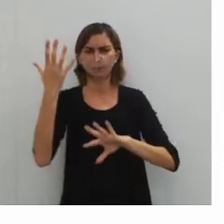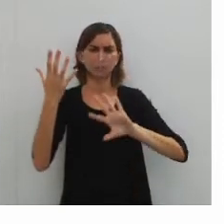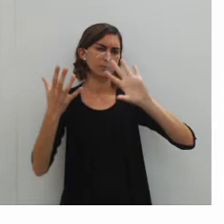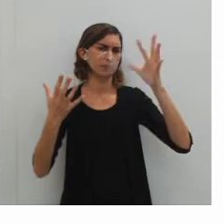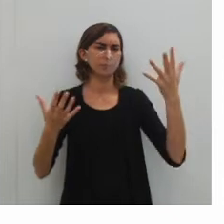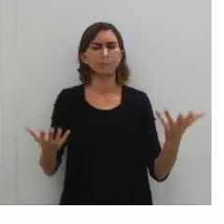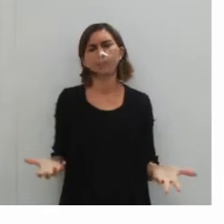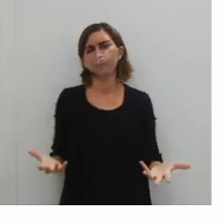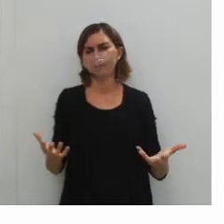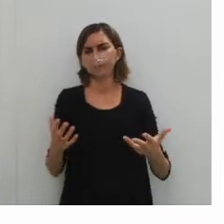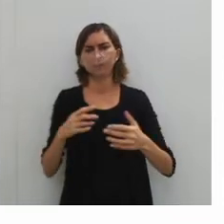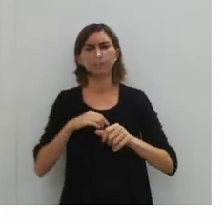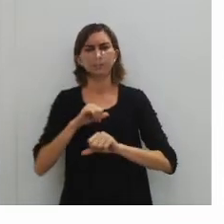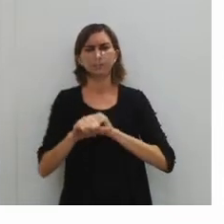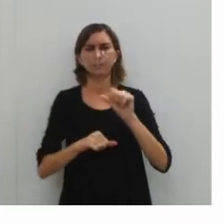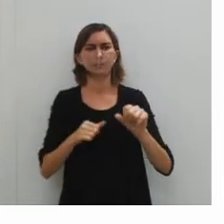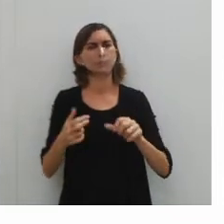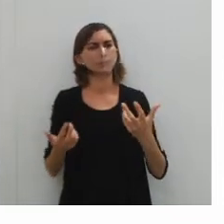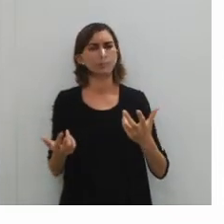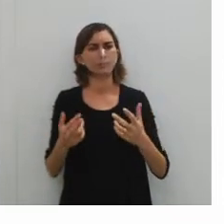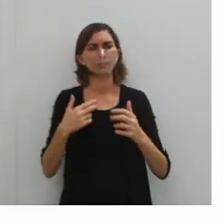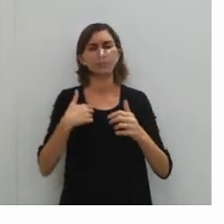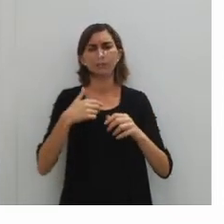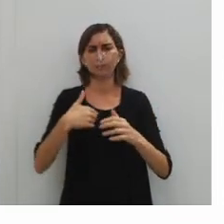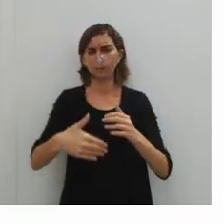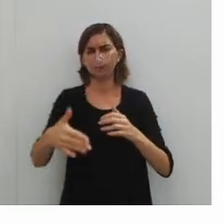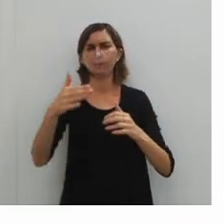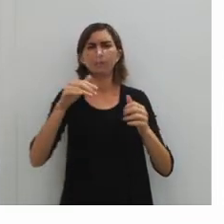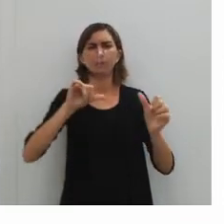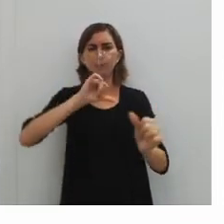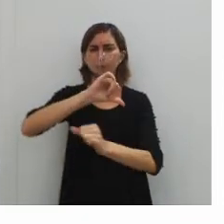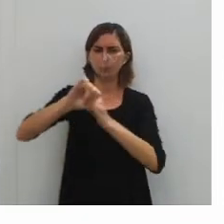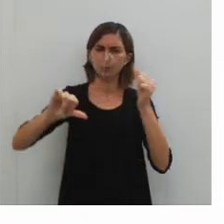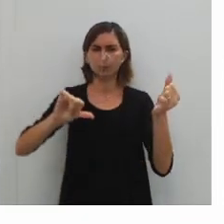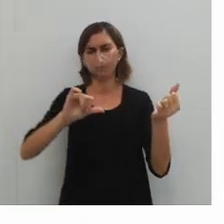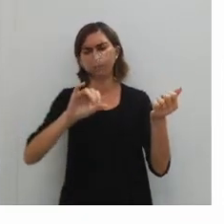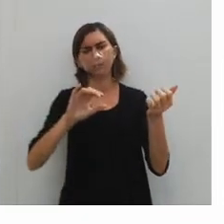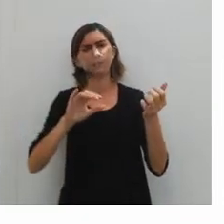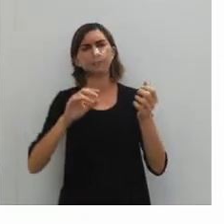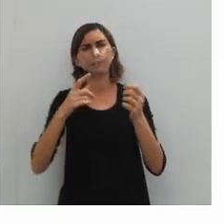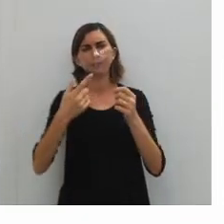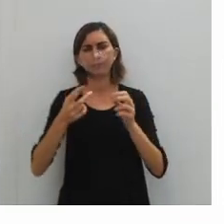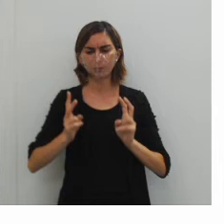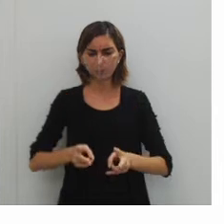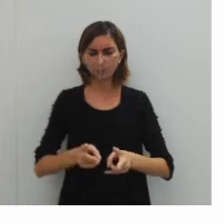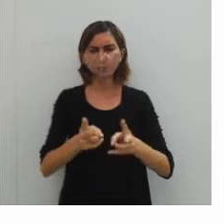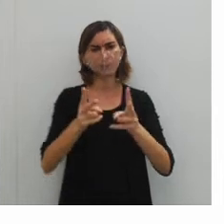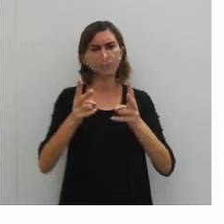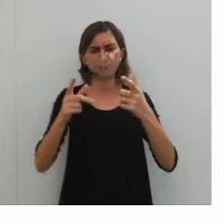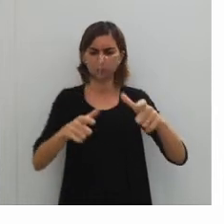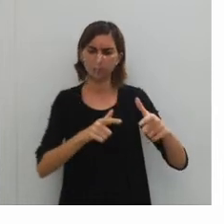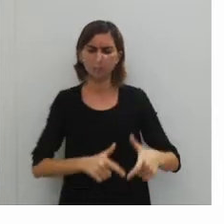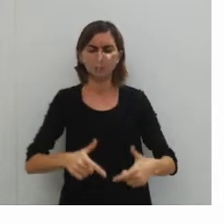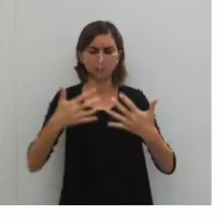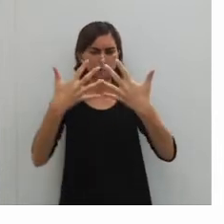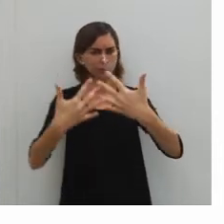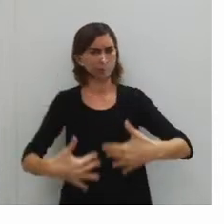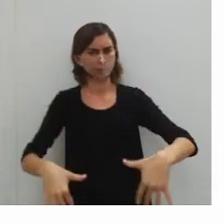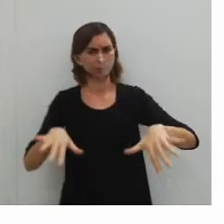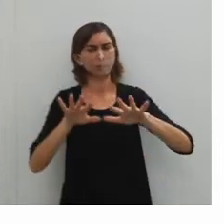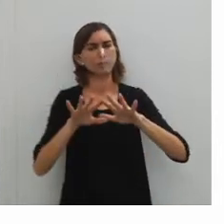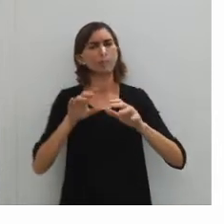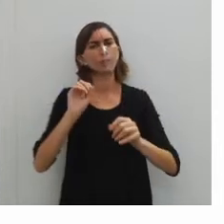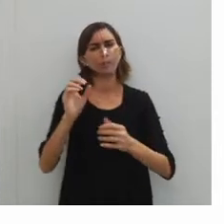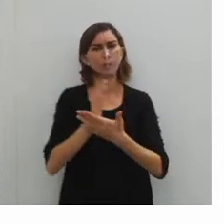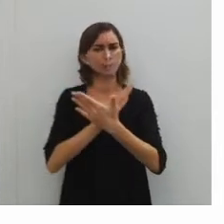fator fora do comum, que desestabiliza o funcionamento do espaço natural, ou